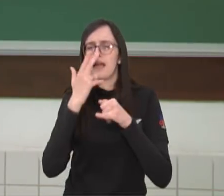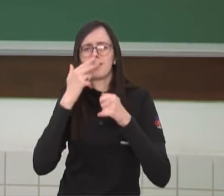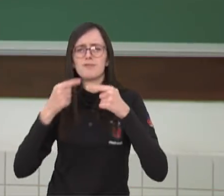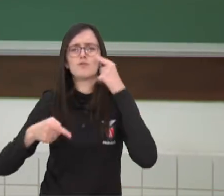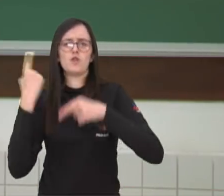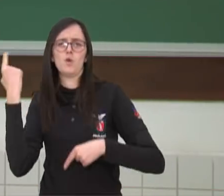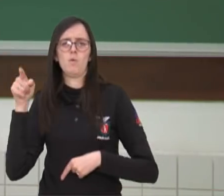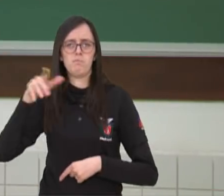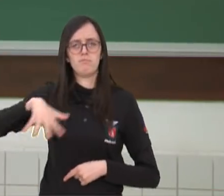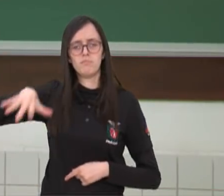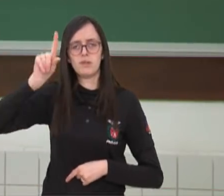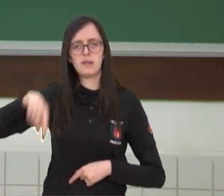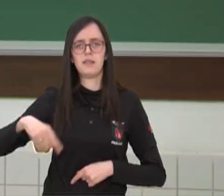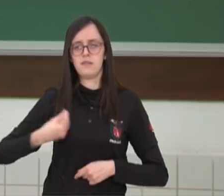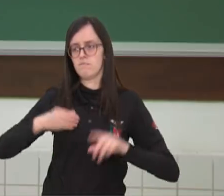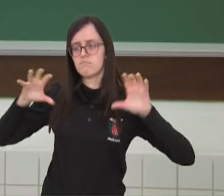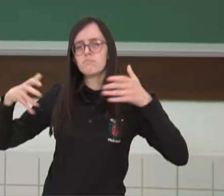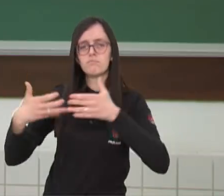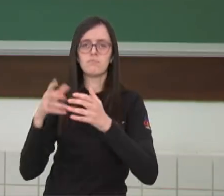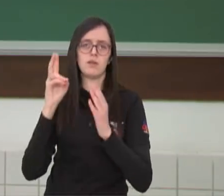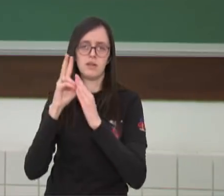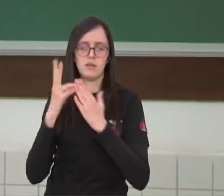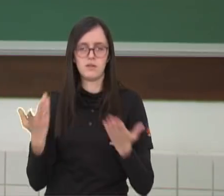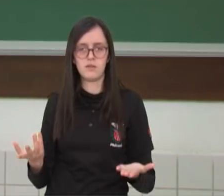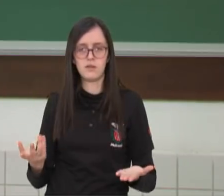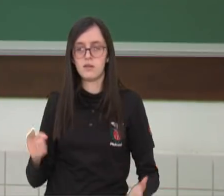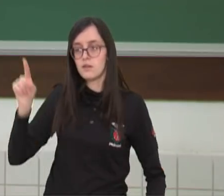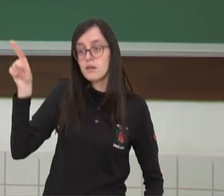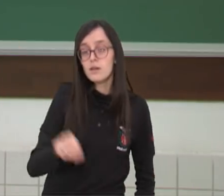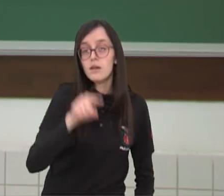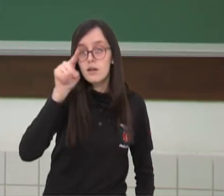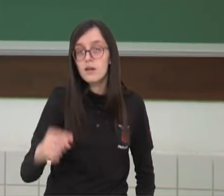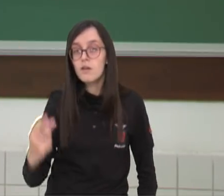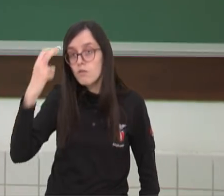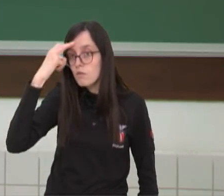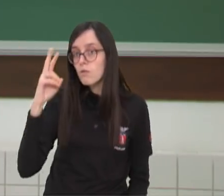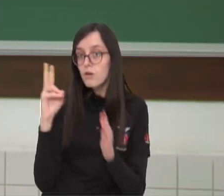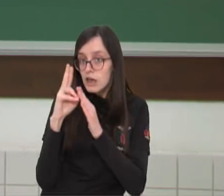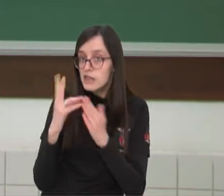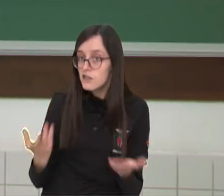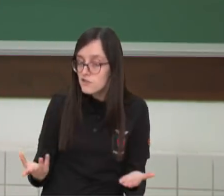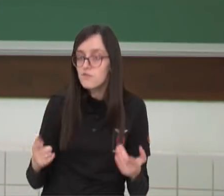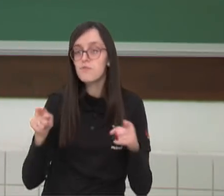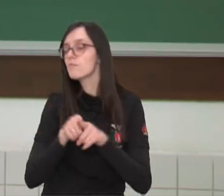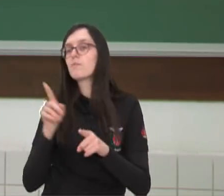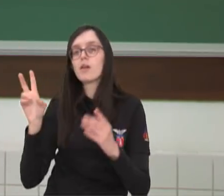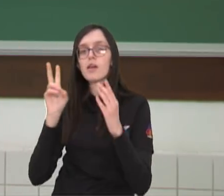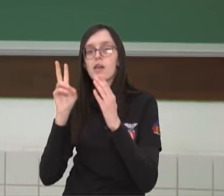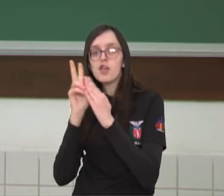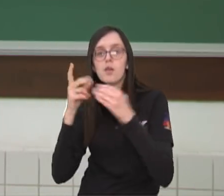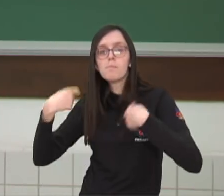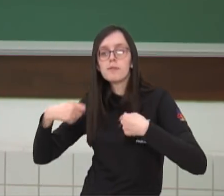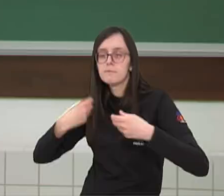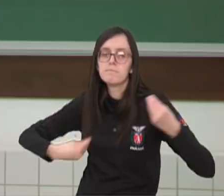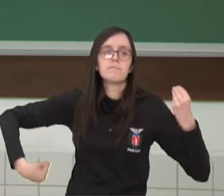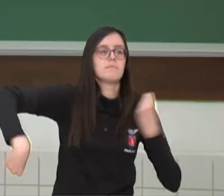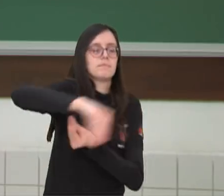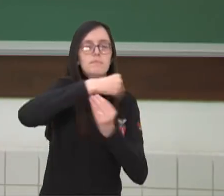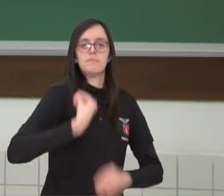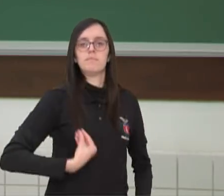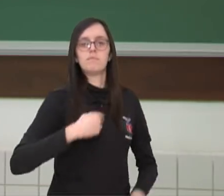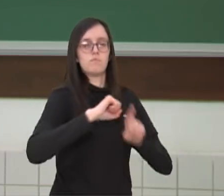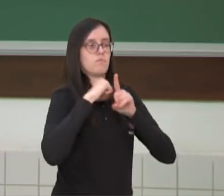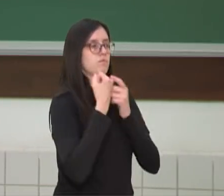indígena. Então, exclui-se a cultura indígena e você tem, então, o índio tendo que se integrar a